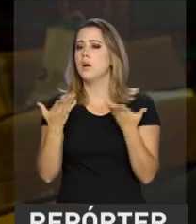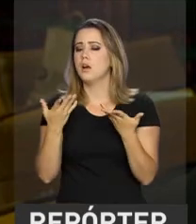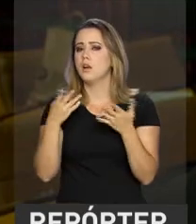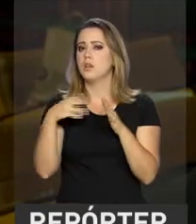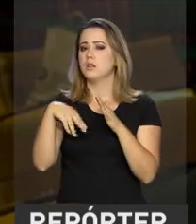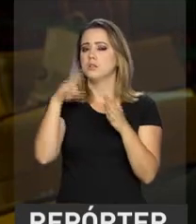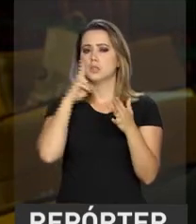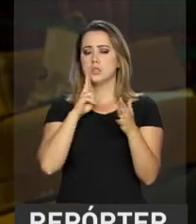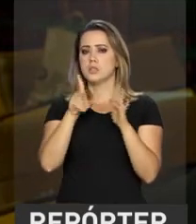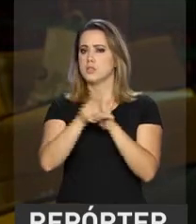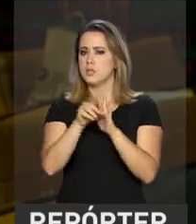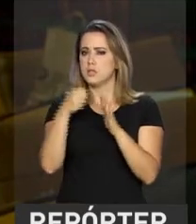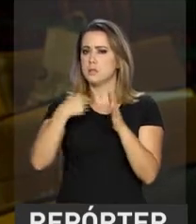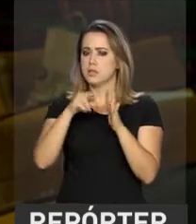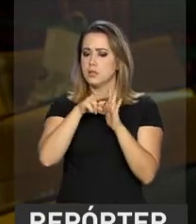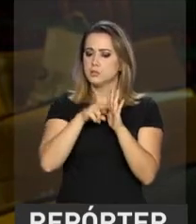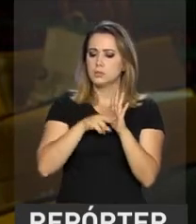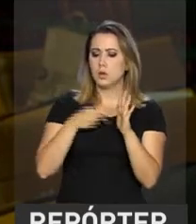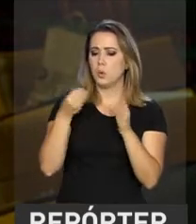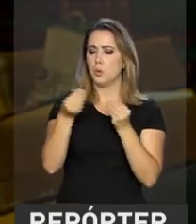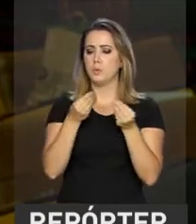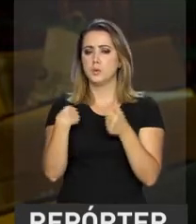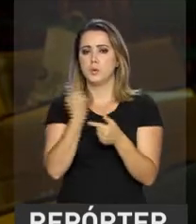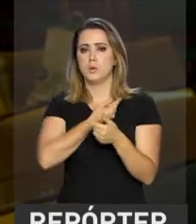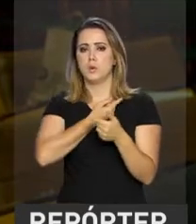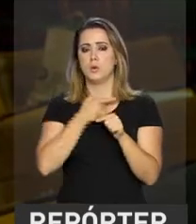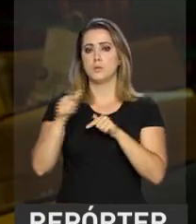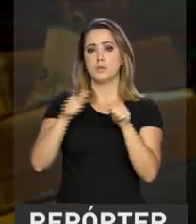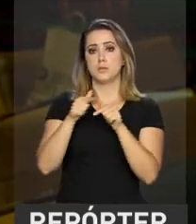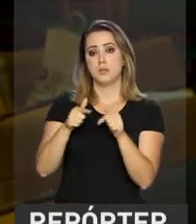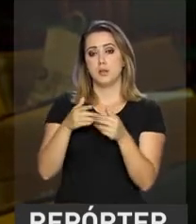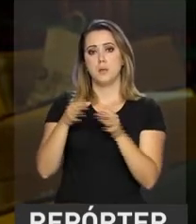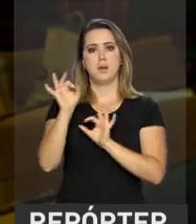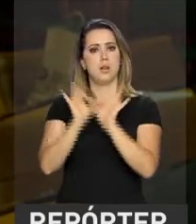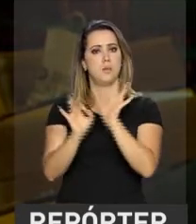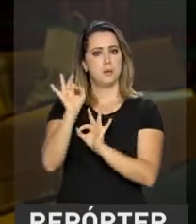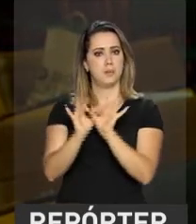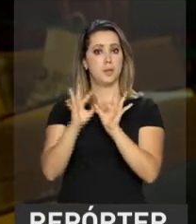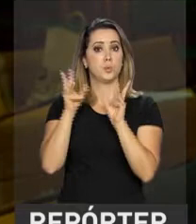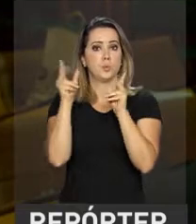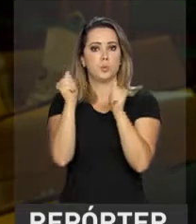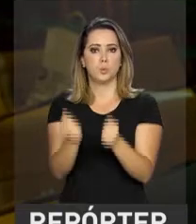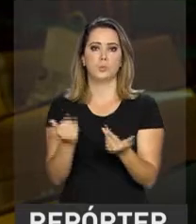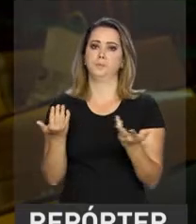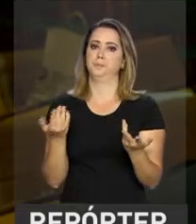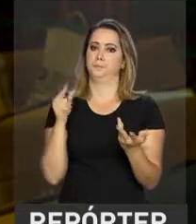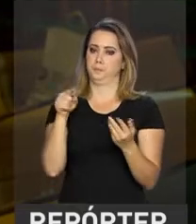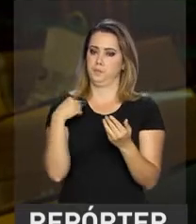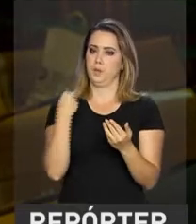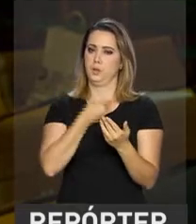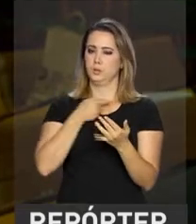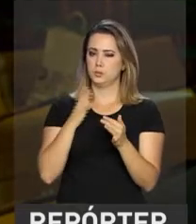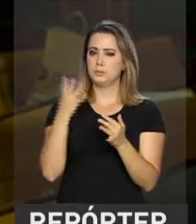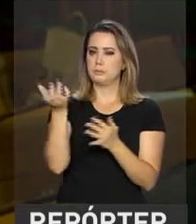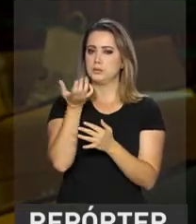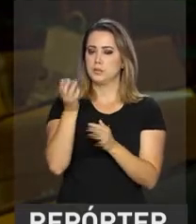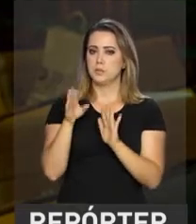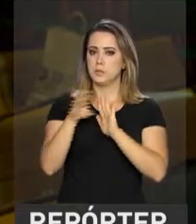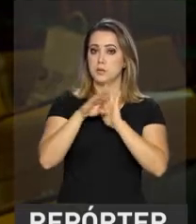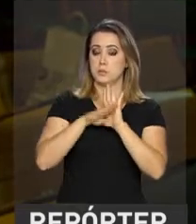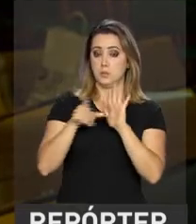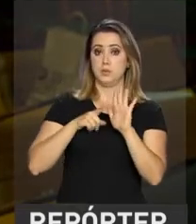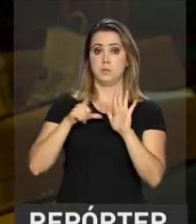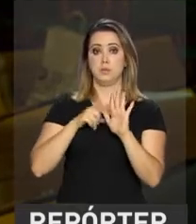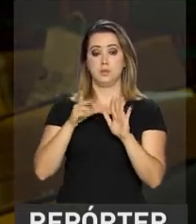vamos revisar, em que momento, como é que vai ser o nosso trabalho, o nosso programa de trabalho. A nossa intenção é que esse programa ele tenha uma governança de alto